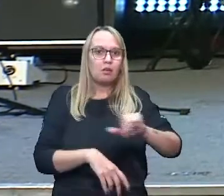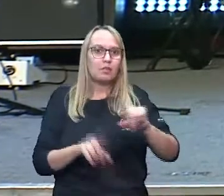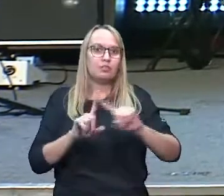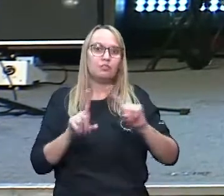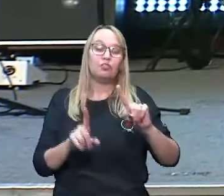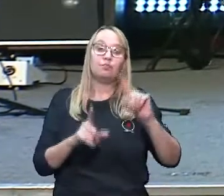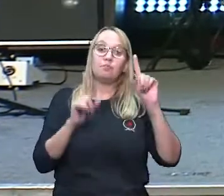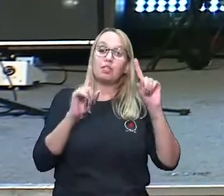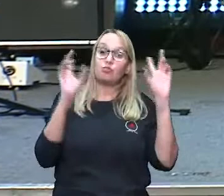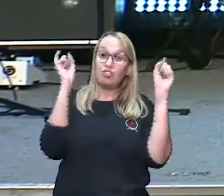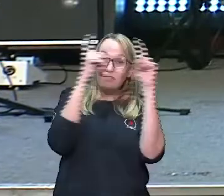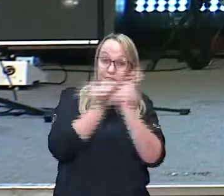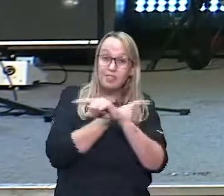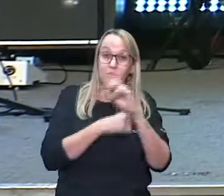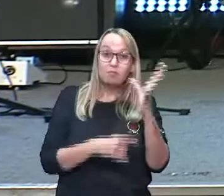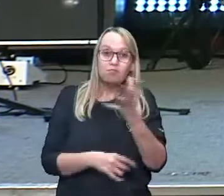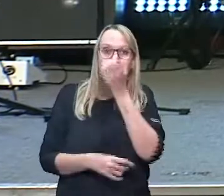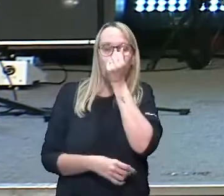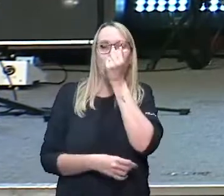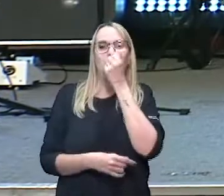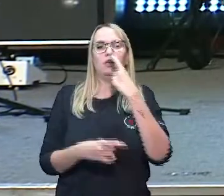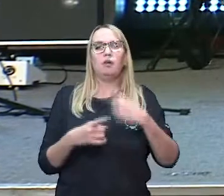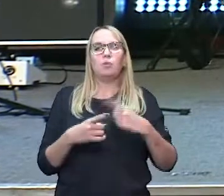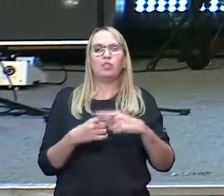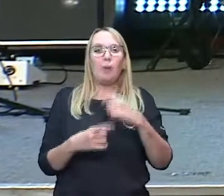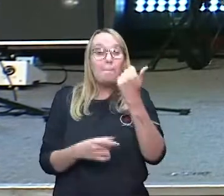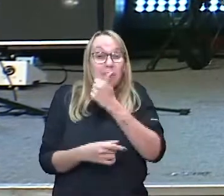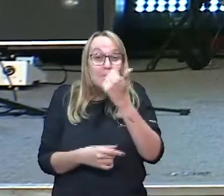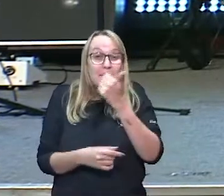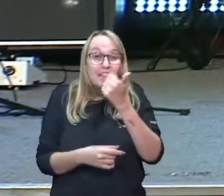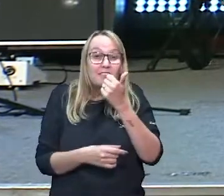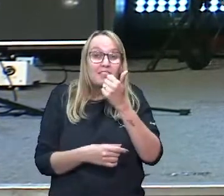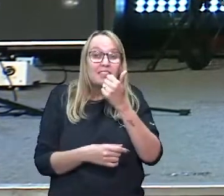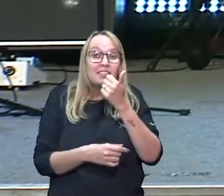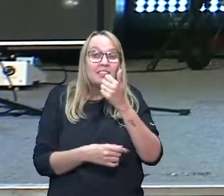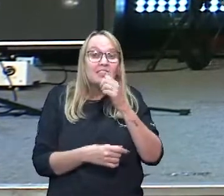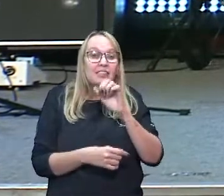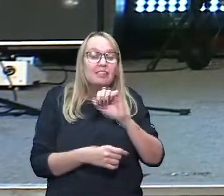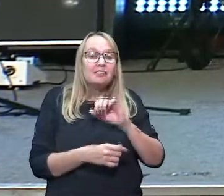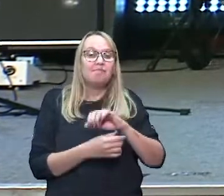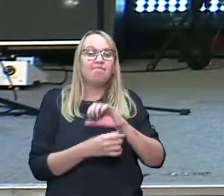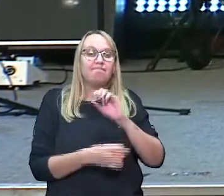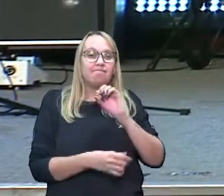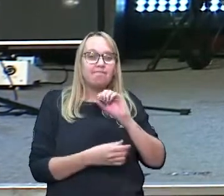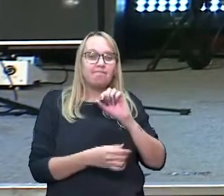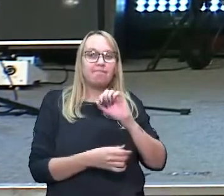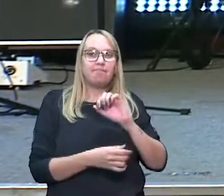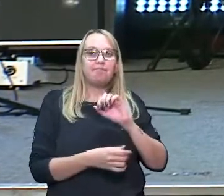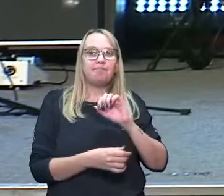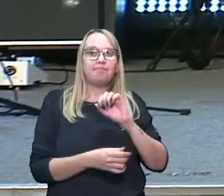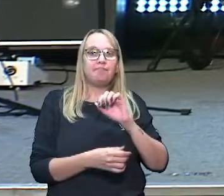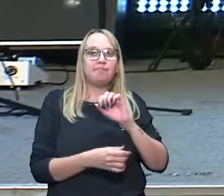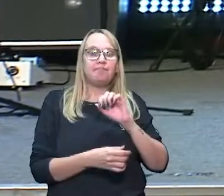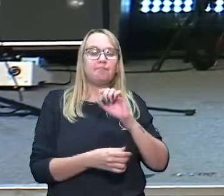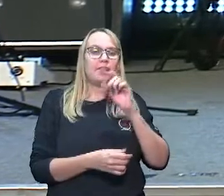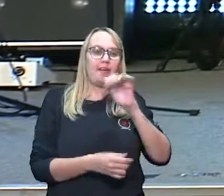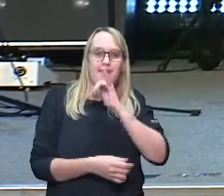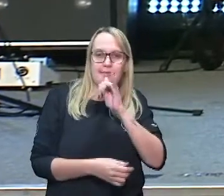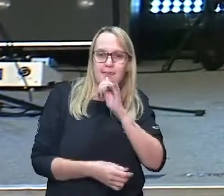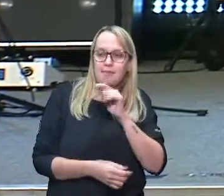7 dias. Porque o primeiro miserável que falasse assim: ih, eu acho que isso aqui não vai cair não, pronto, contaminava todo